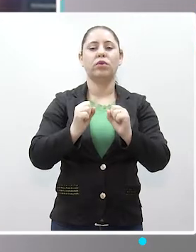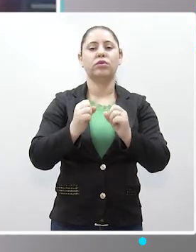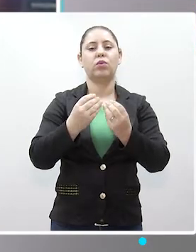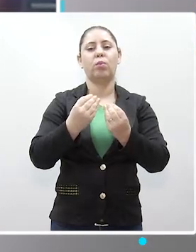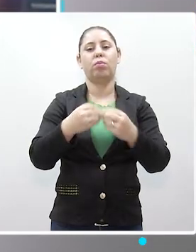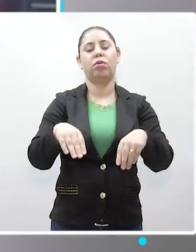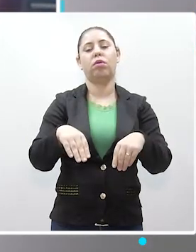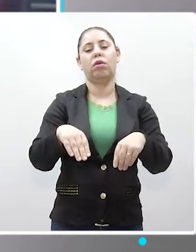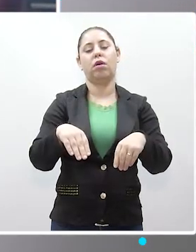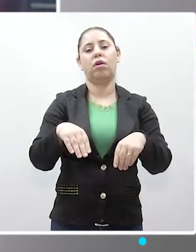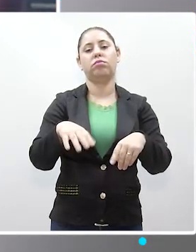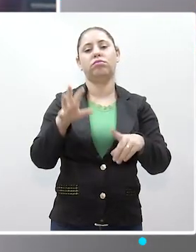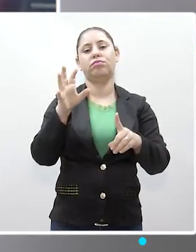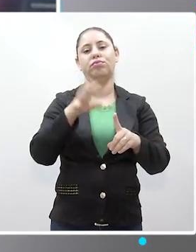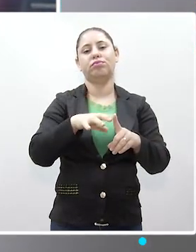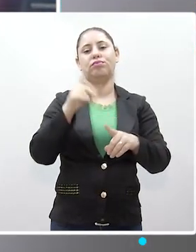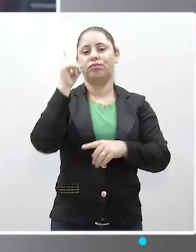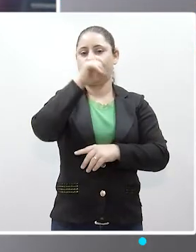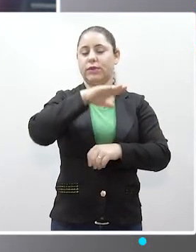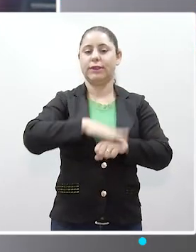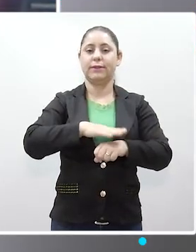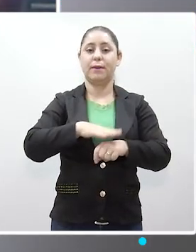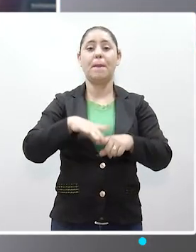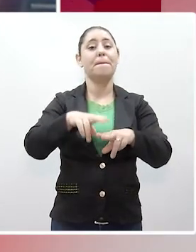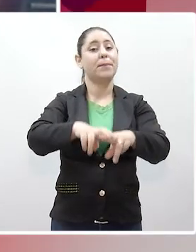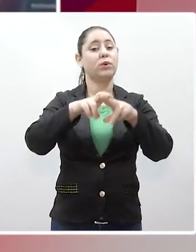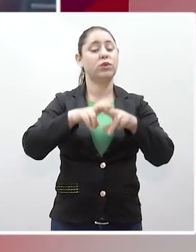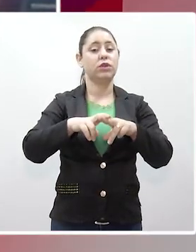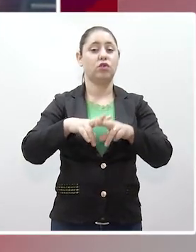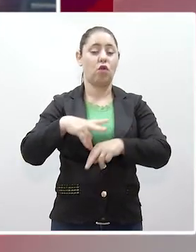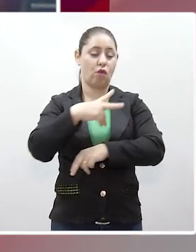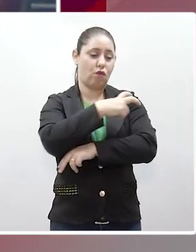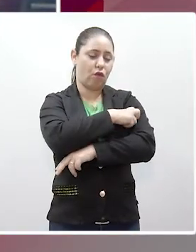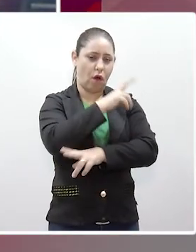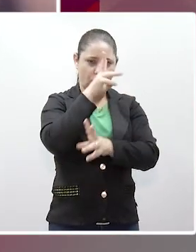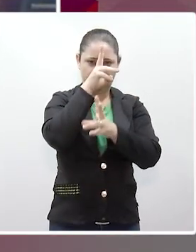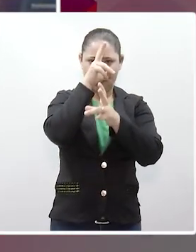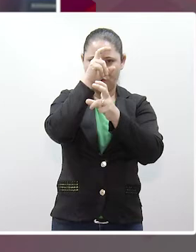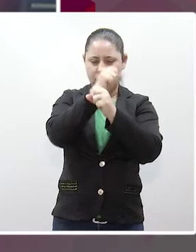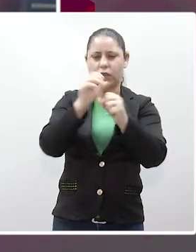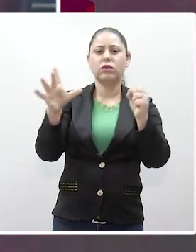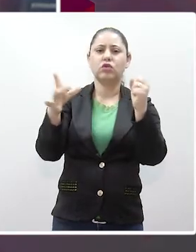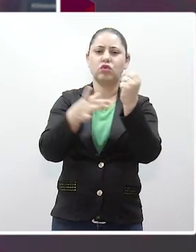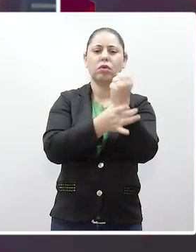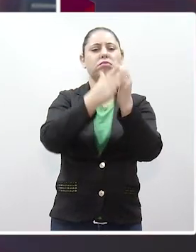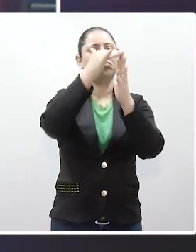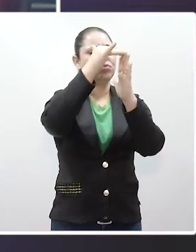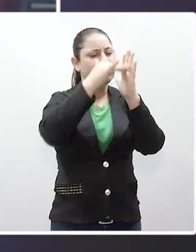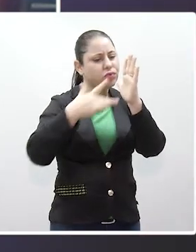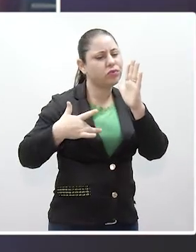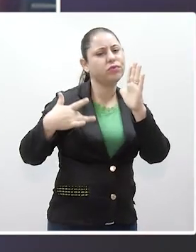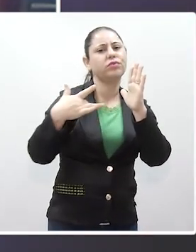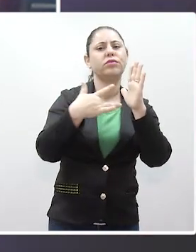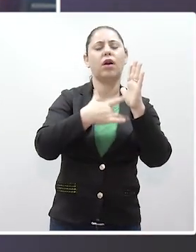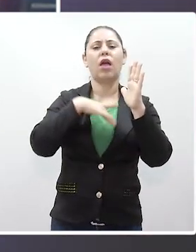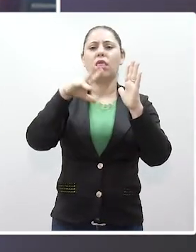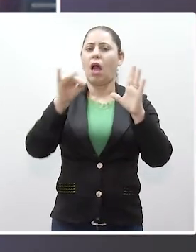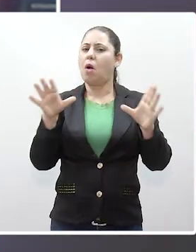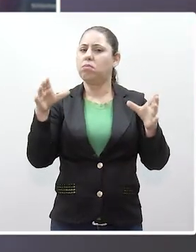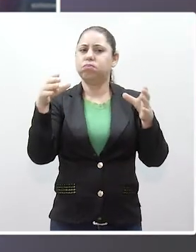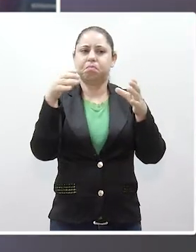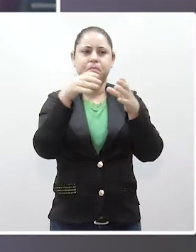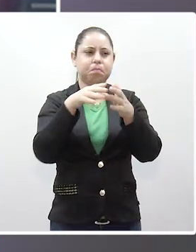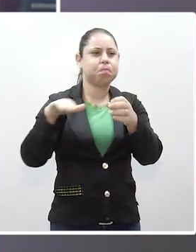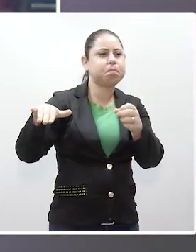pode ficar mais complicada. Então, por isso que fortalecer a vacinação, protocolos de biossegurança,